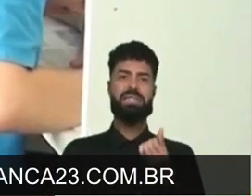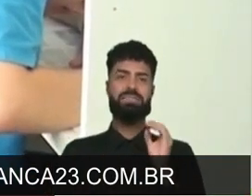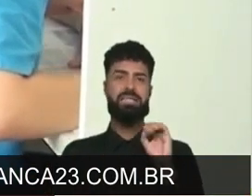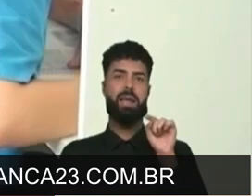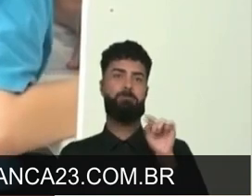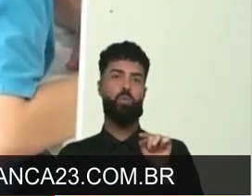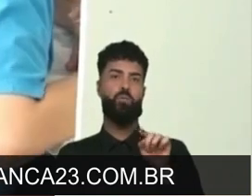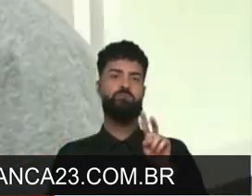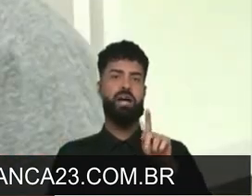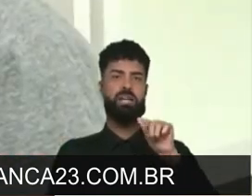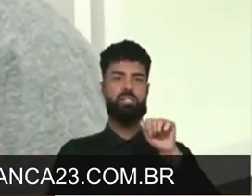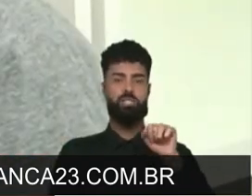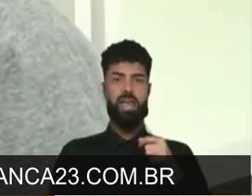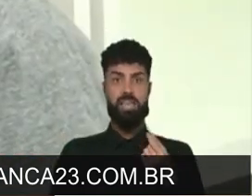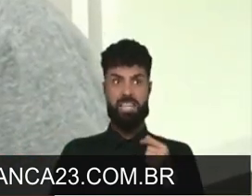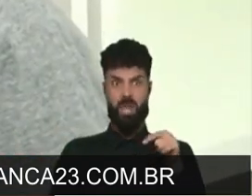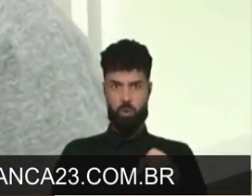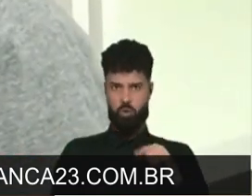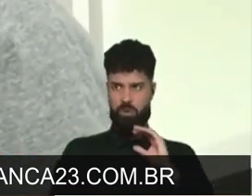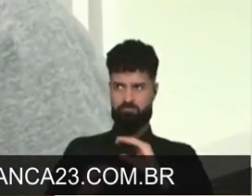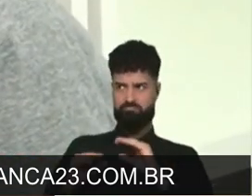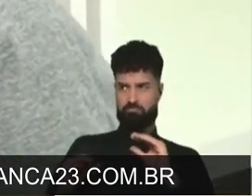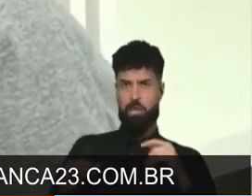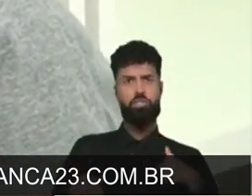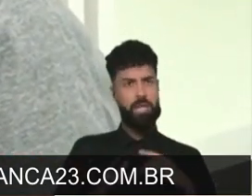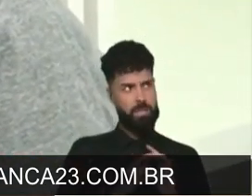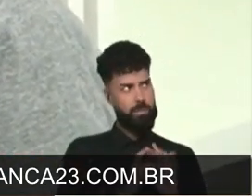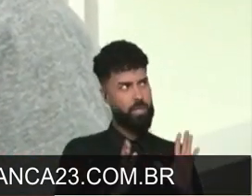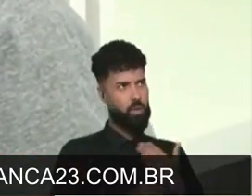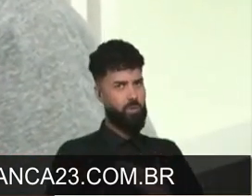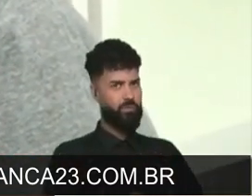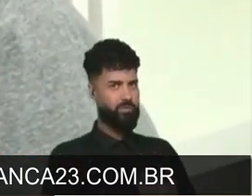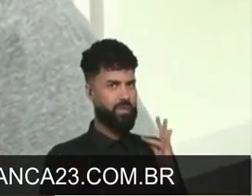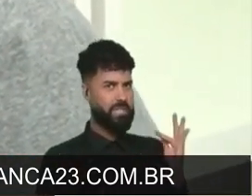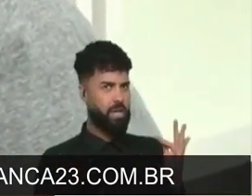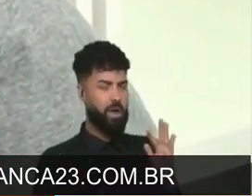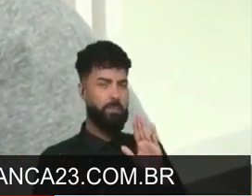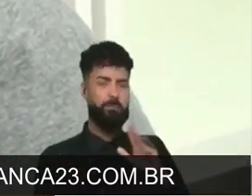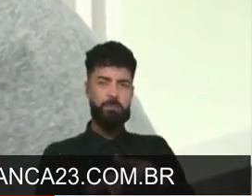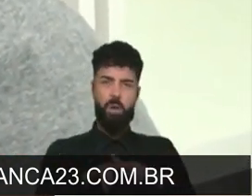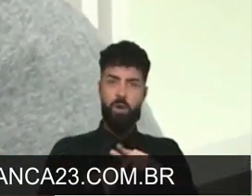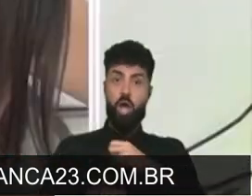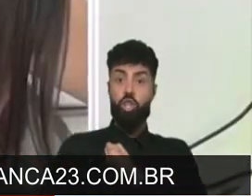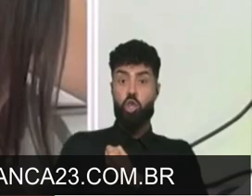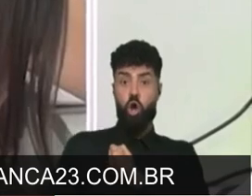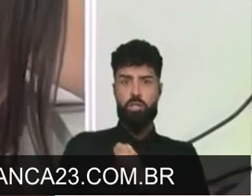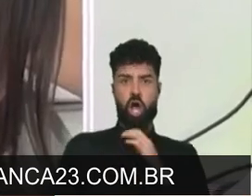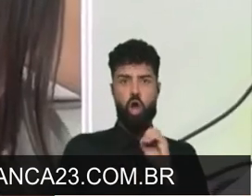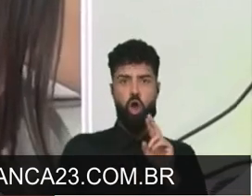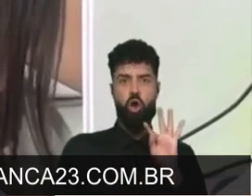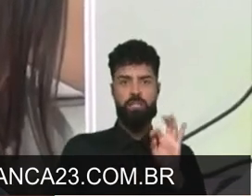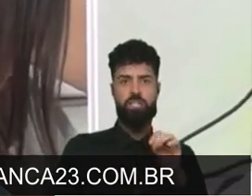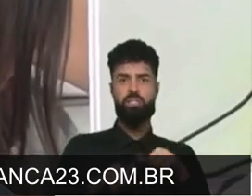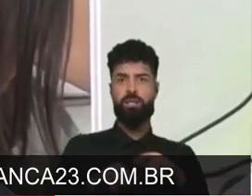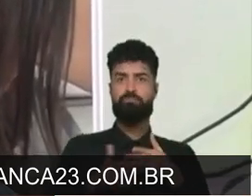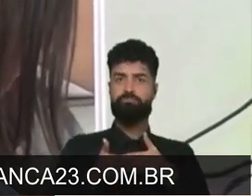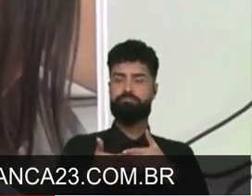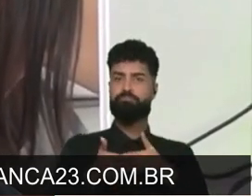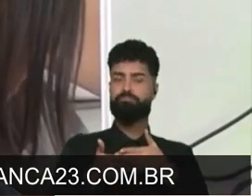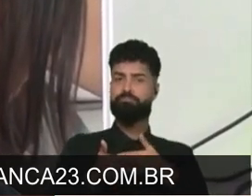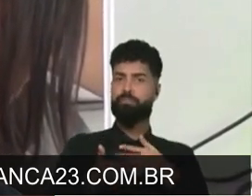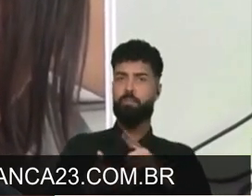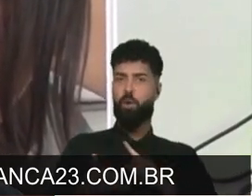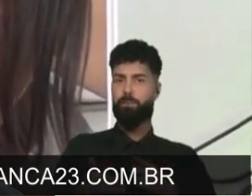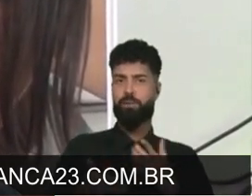para este custeio já foi liberado pelo governo federal, mas por conta das notas de corte está sendo barrado. As